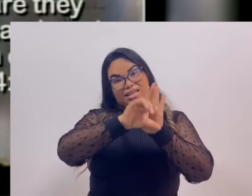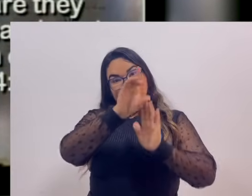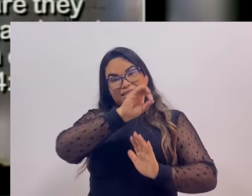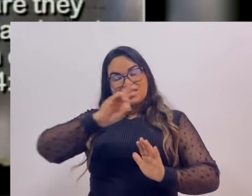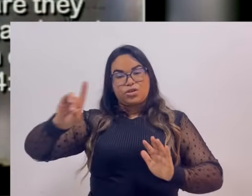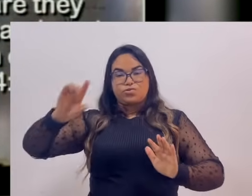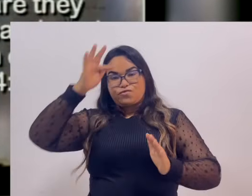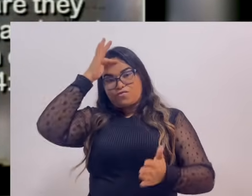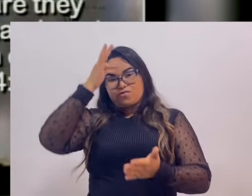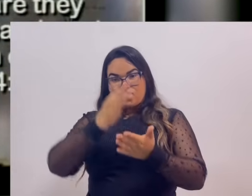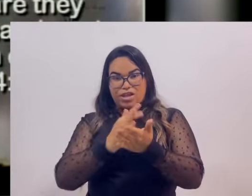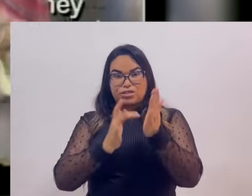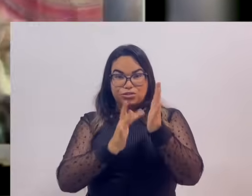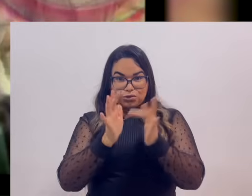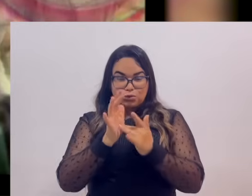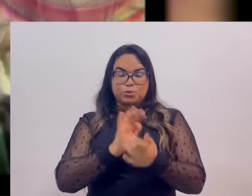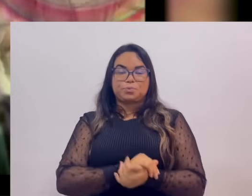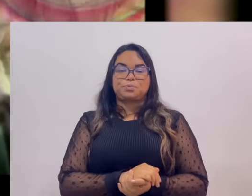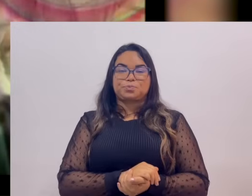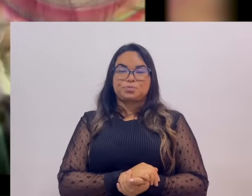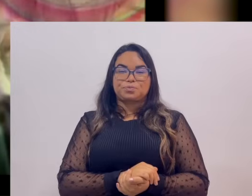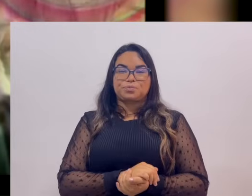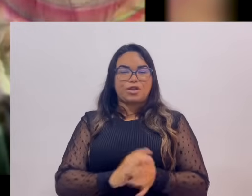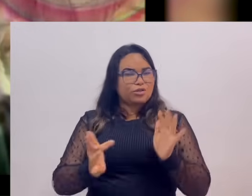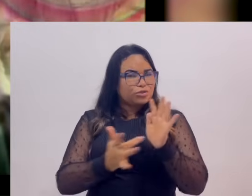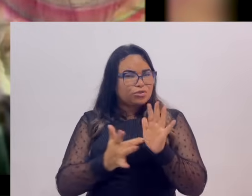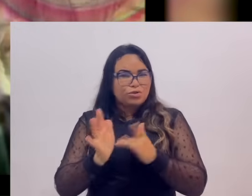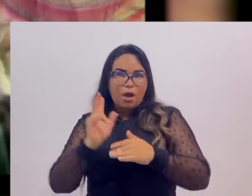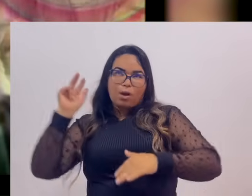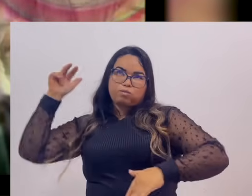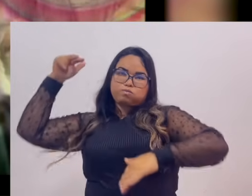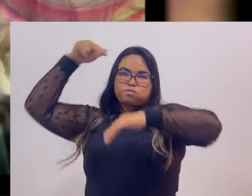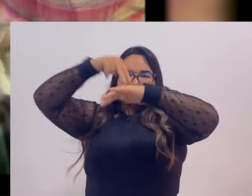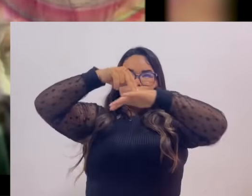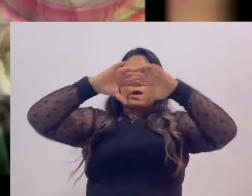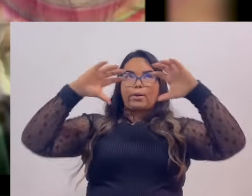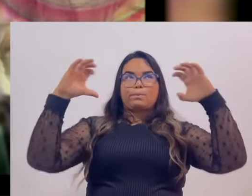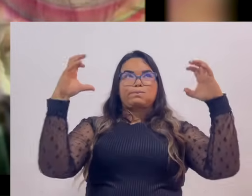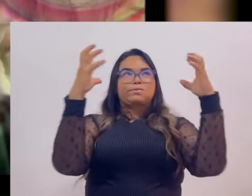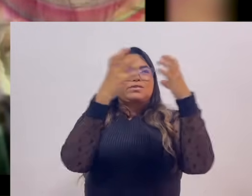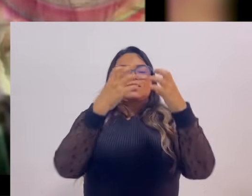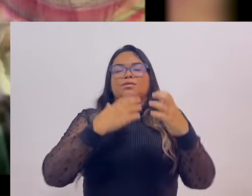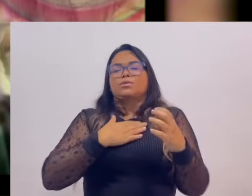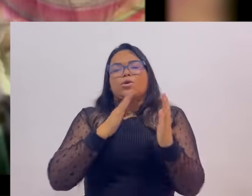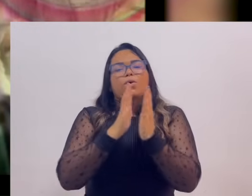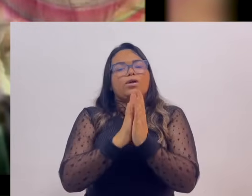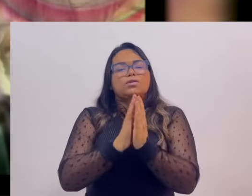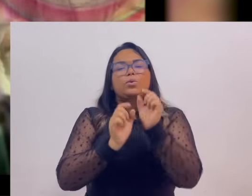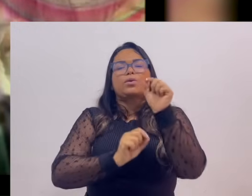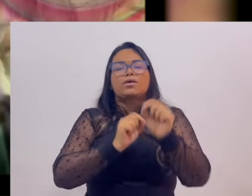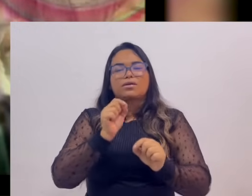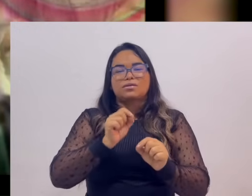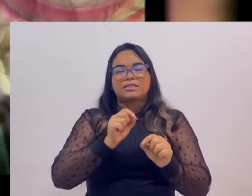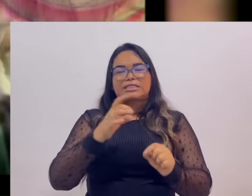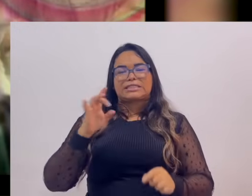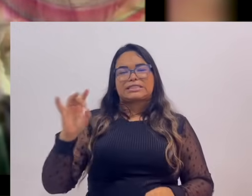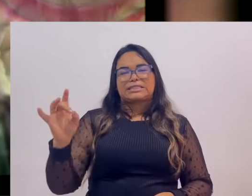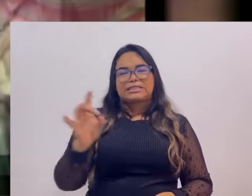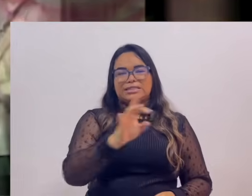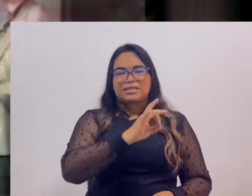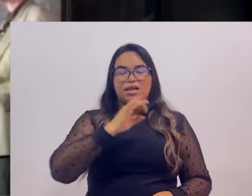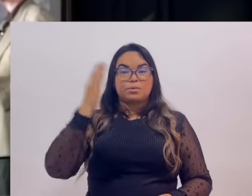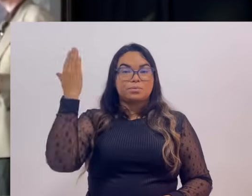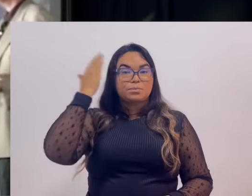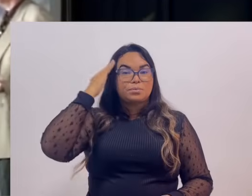mandamentos de Deus e a fé de Jesus Jesus virá em breve em breve virá sobre as nuvens